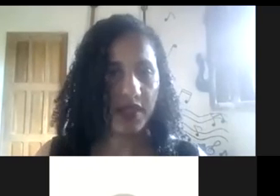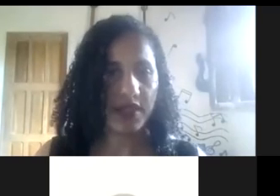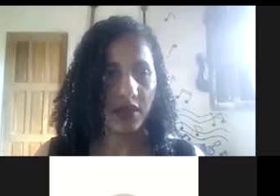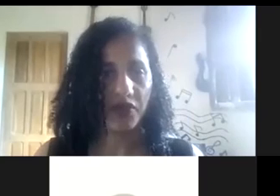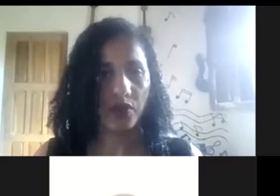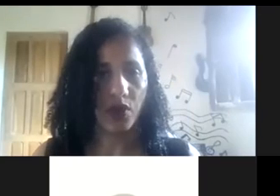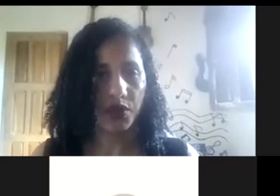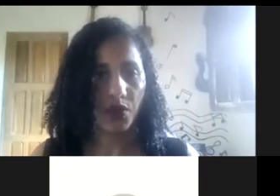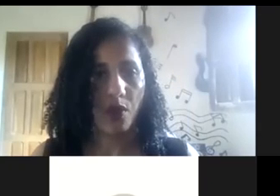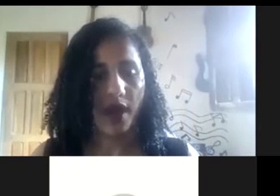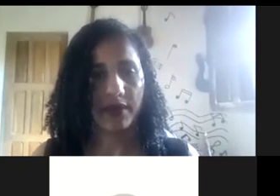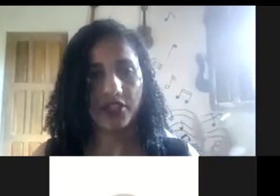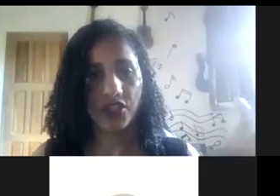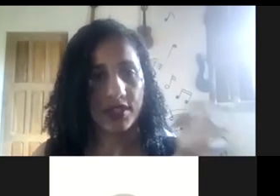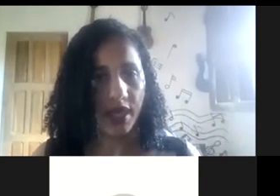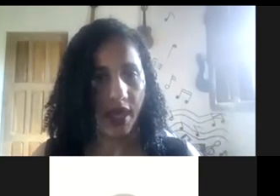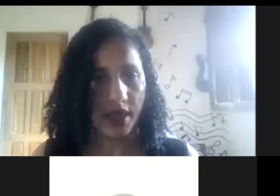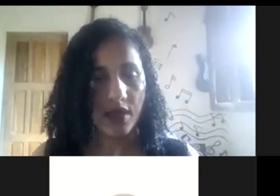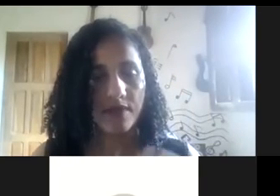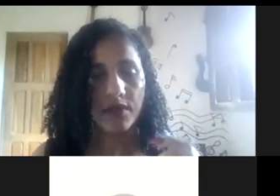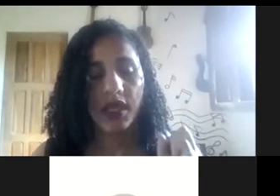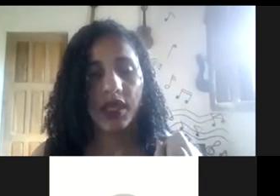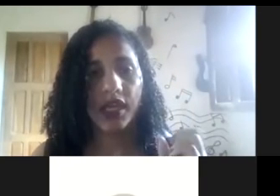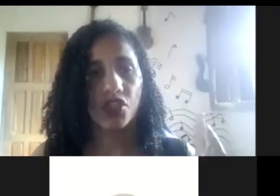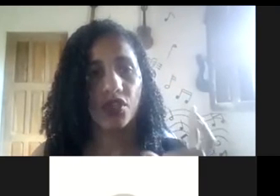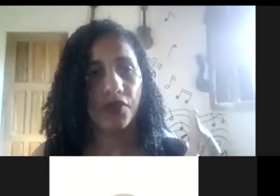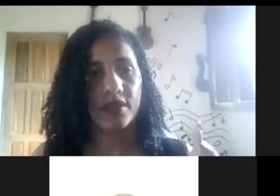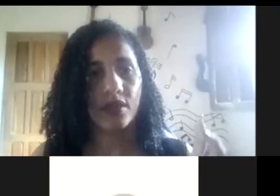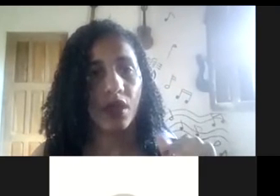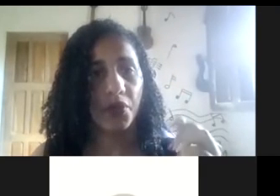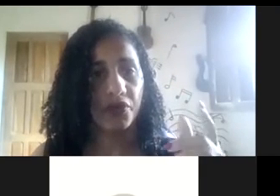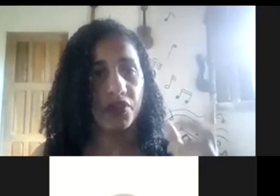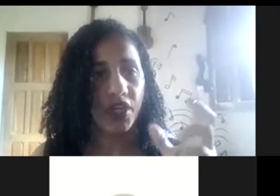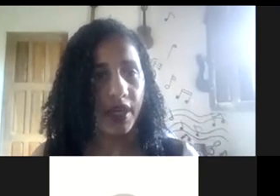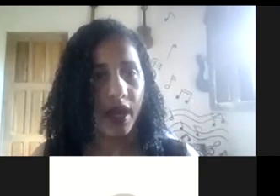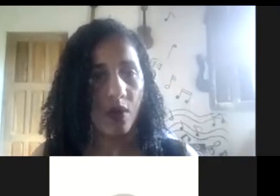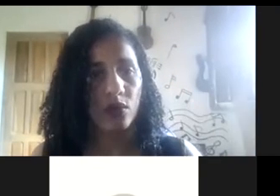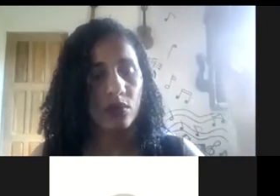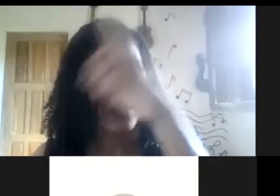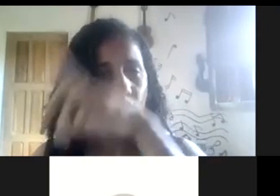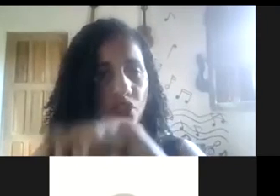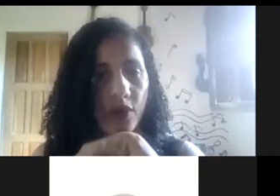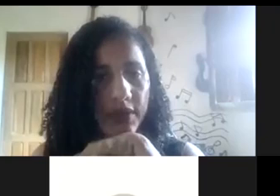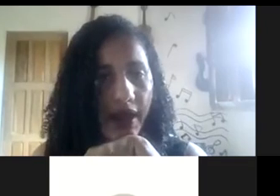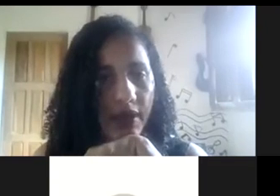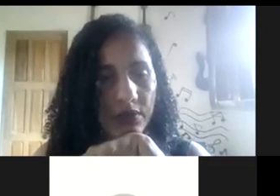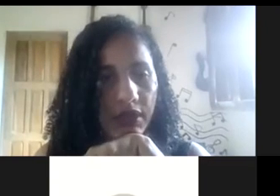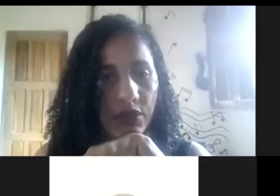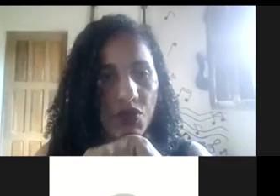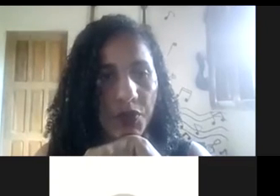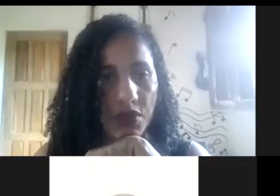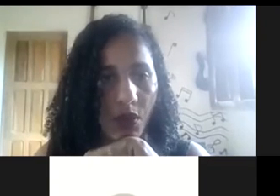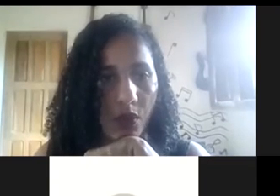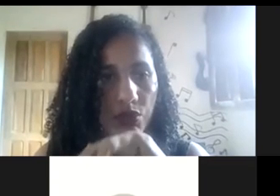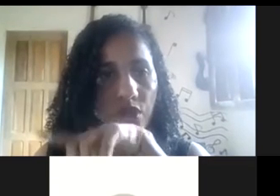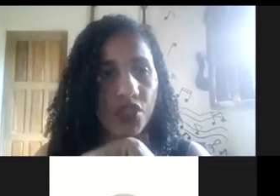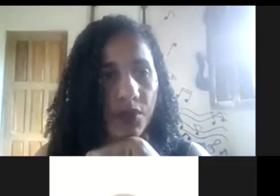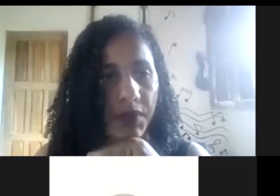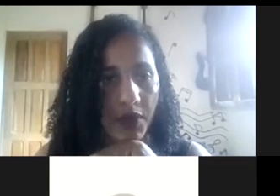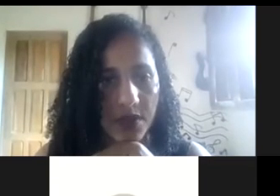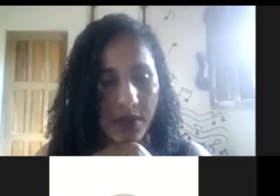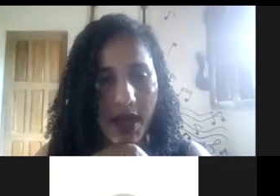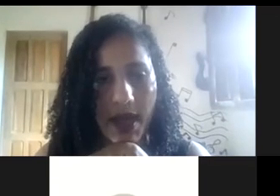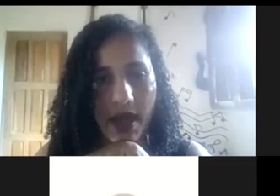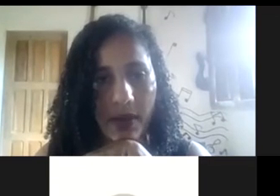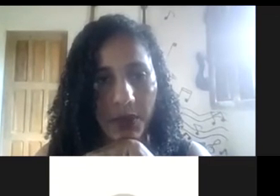quando você finalizar o debrief com sua turma, a gente encerre e a gente faça um debrief geral quando a gente voltar, né, no nosso próximo encontro, antes